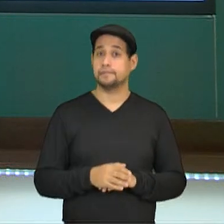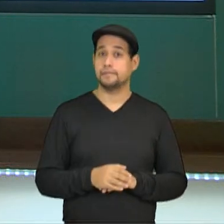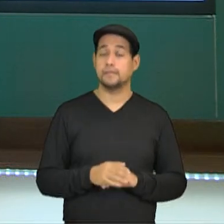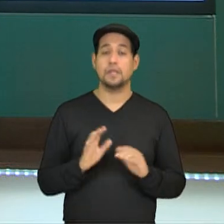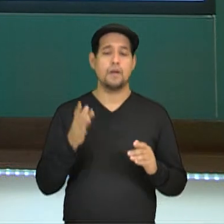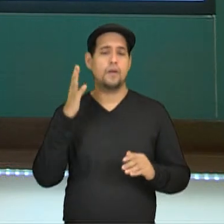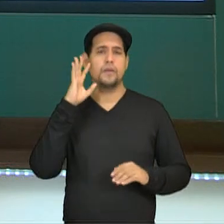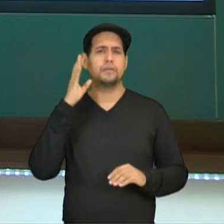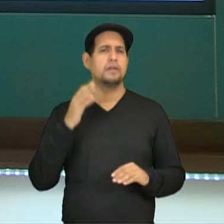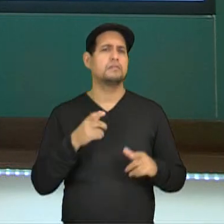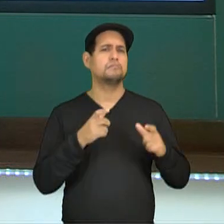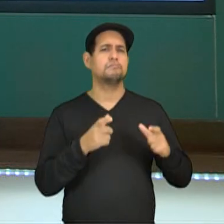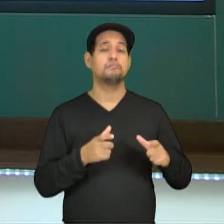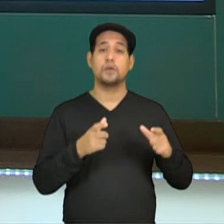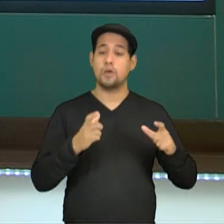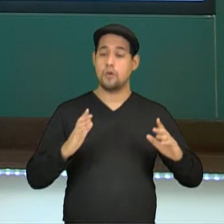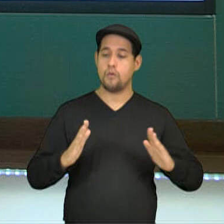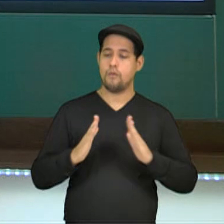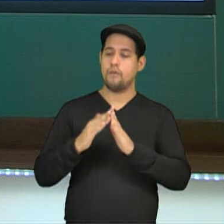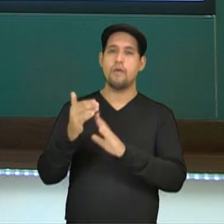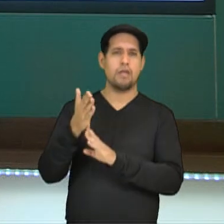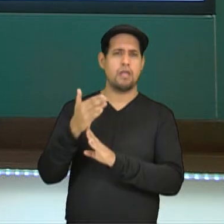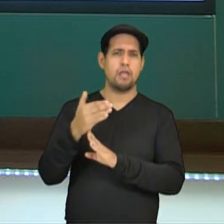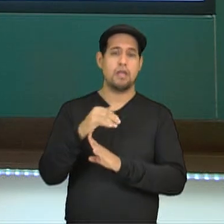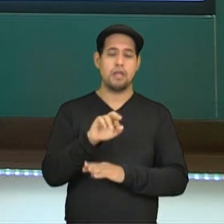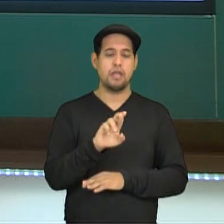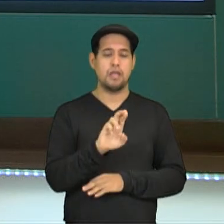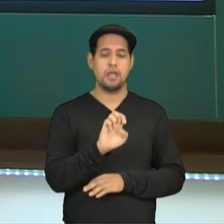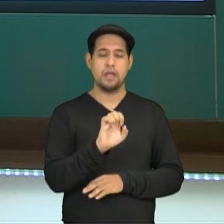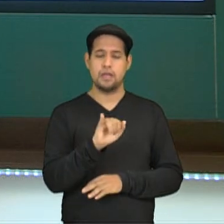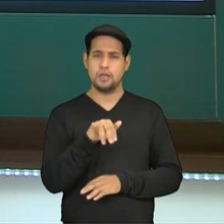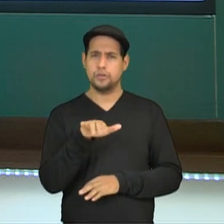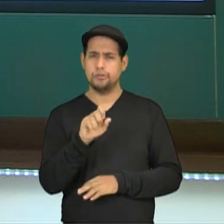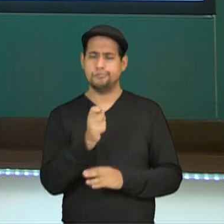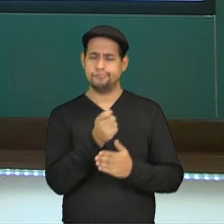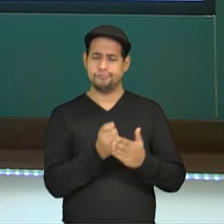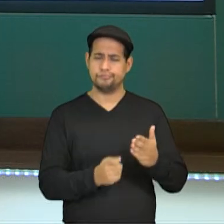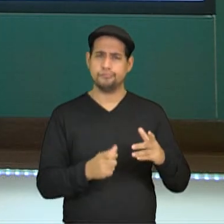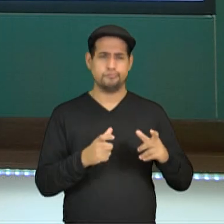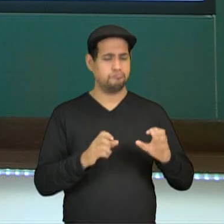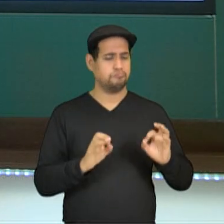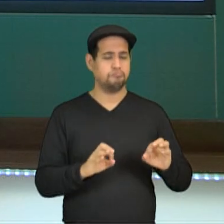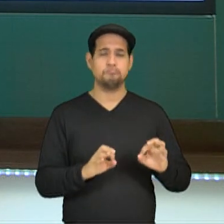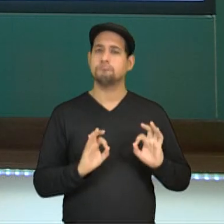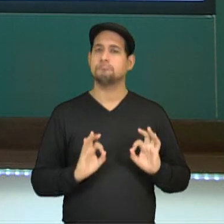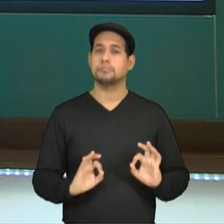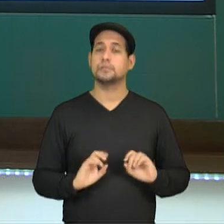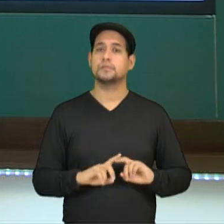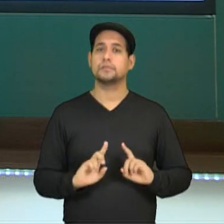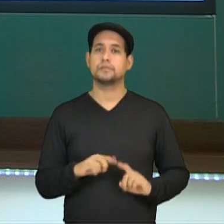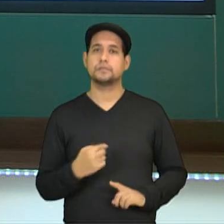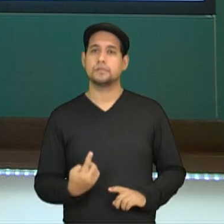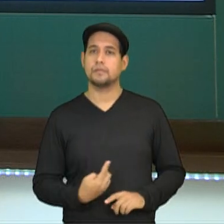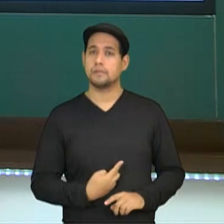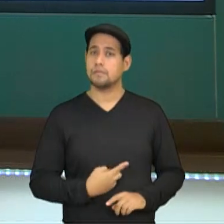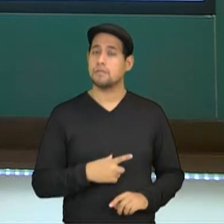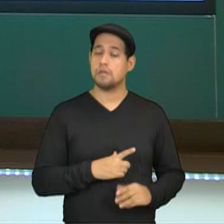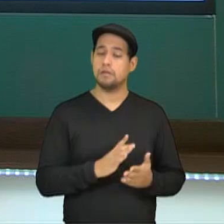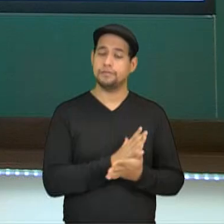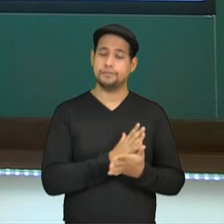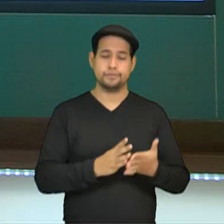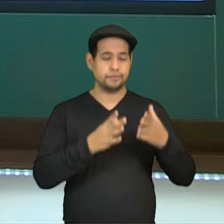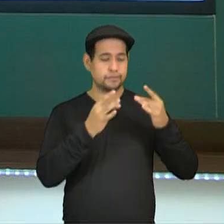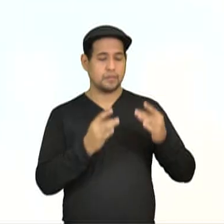fatos acontecem em um reino, provavelmente, né? Se vocês escreveram algo semelhante a isso, acertaram, né? A gente tem aqui alguns